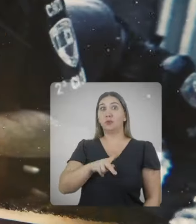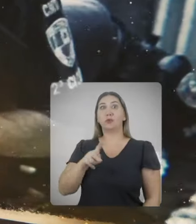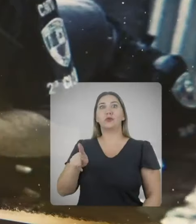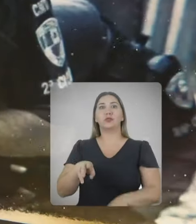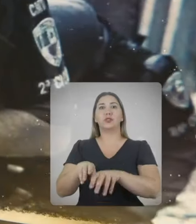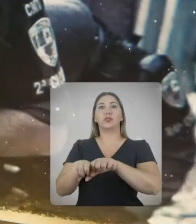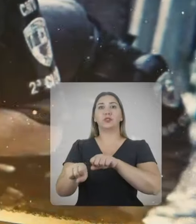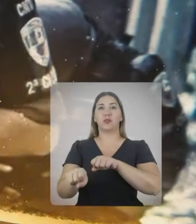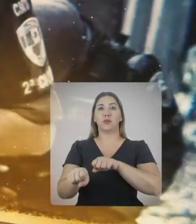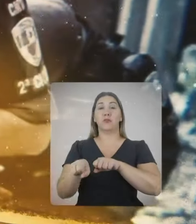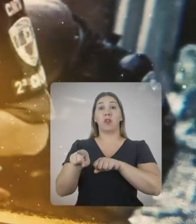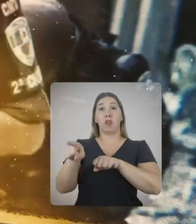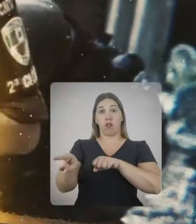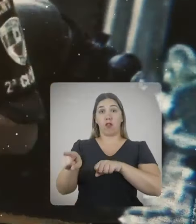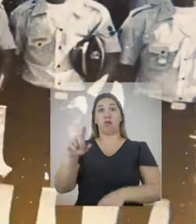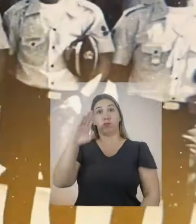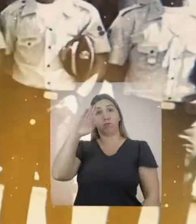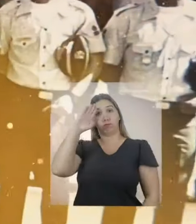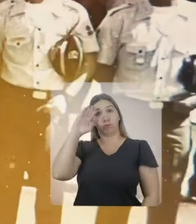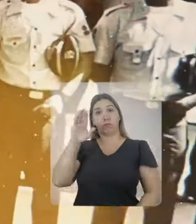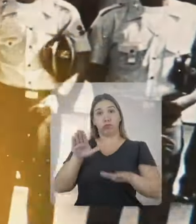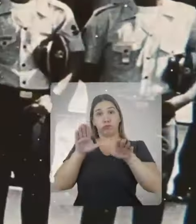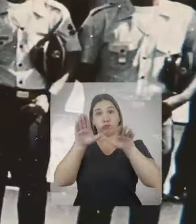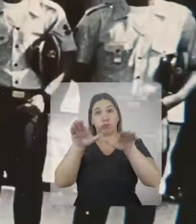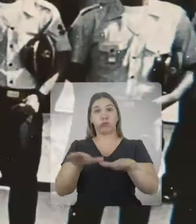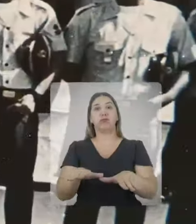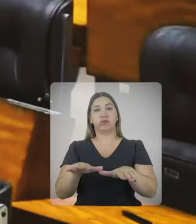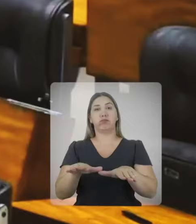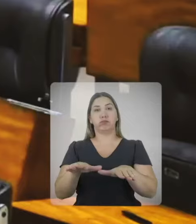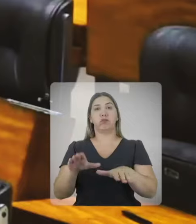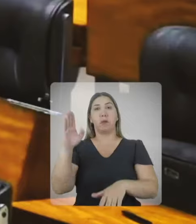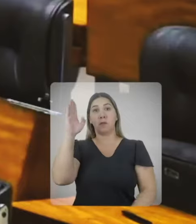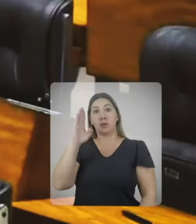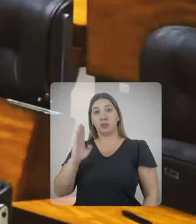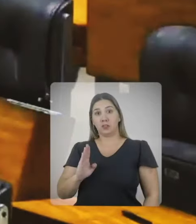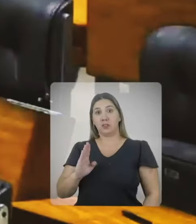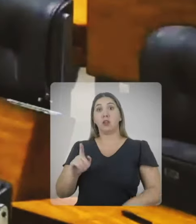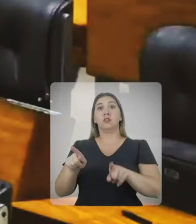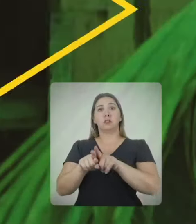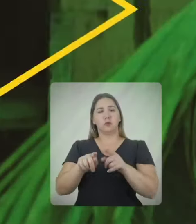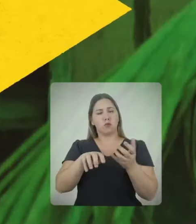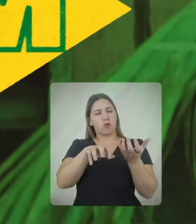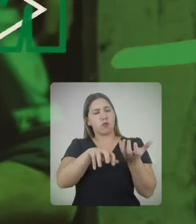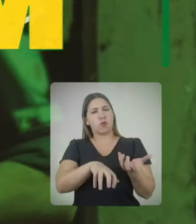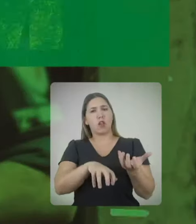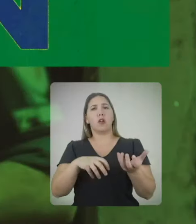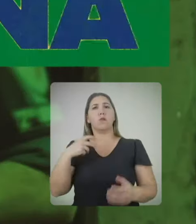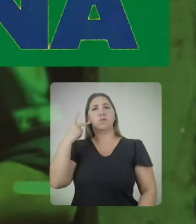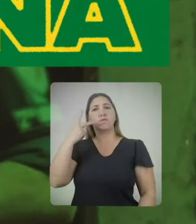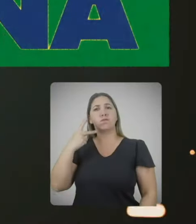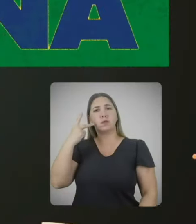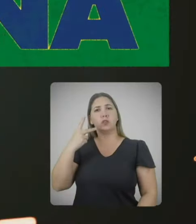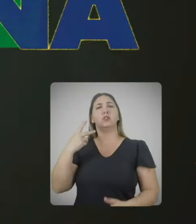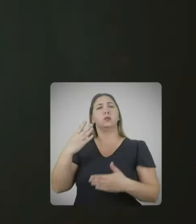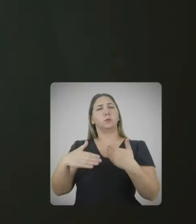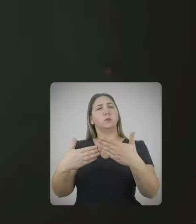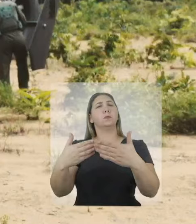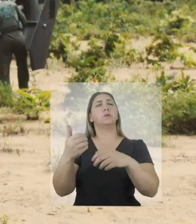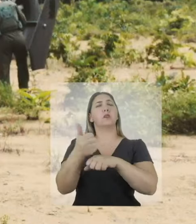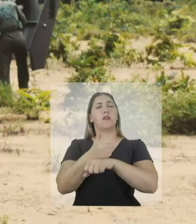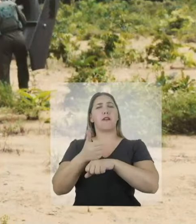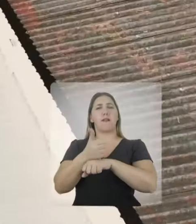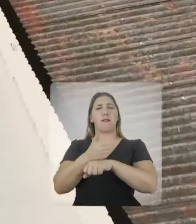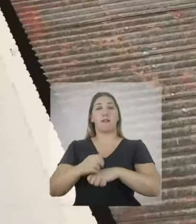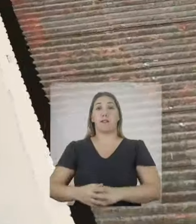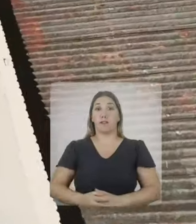Força Aérea Brasileira. Fez uma carreira brilhante na Polícia Militar e no Congresso. Com disciplina, combateu